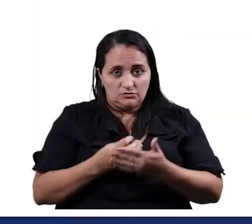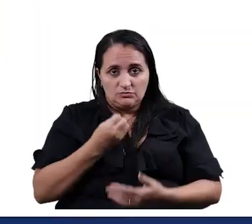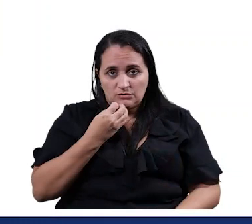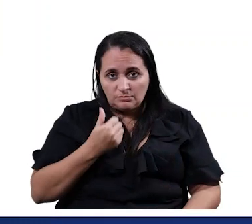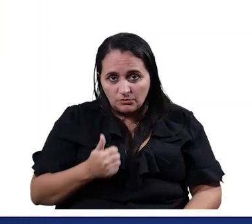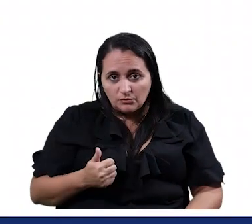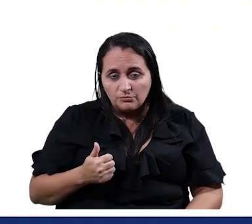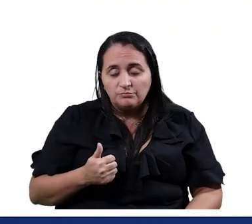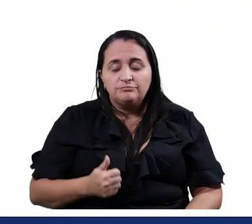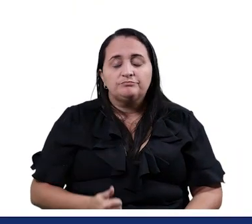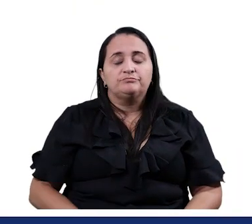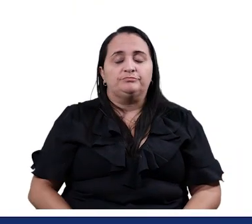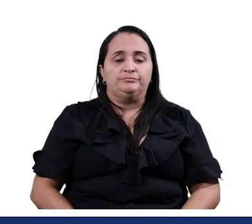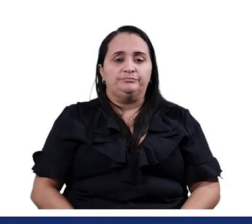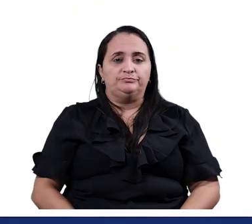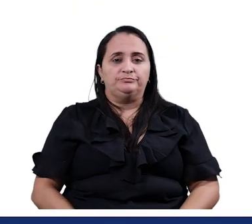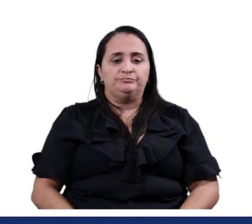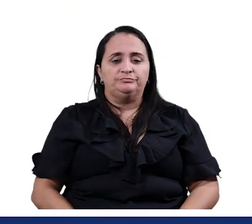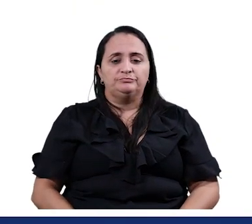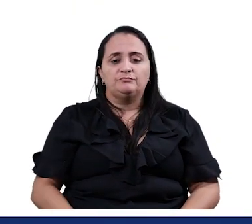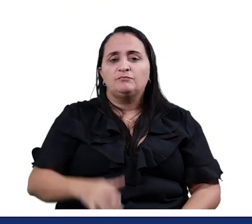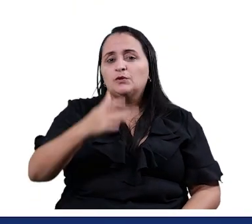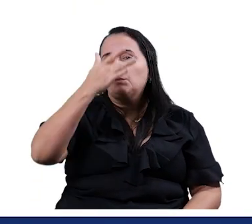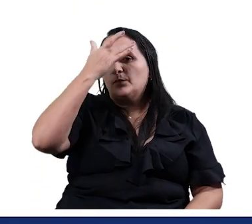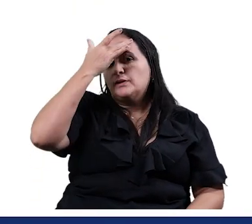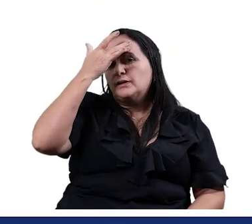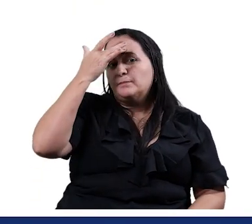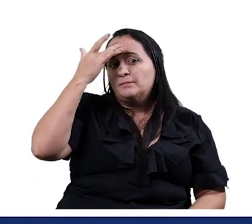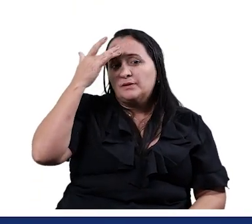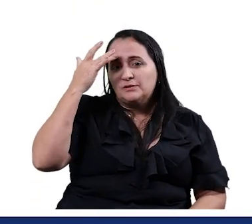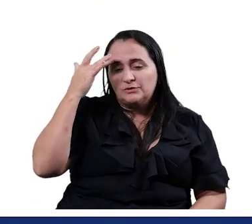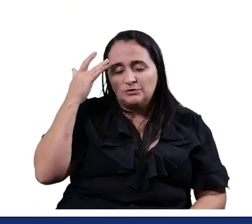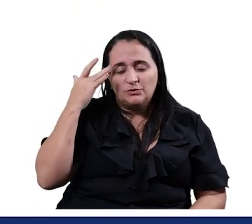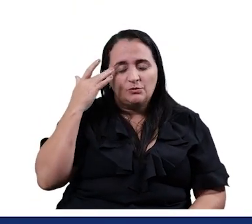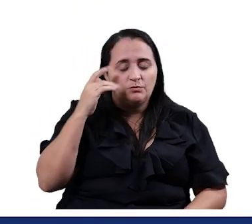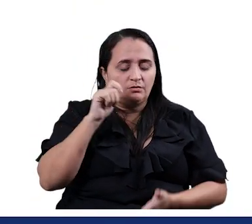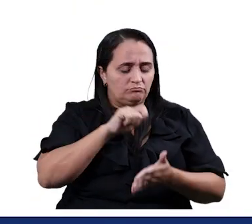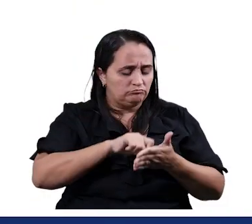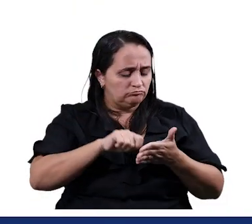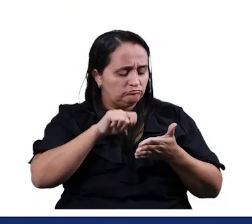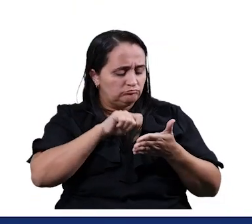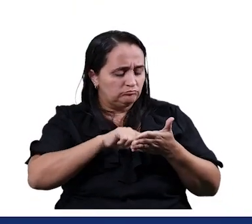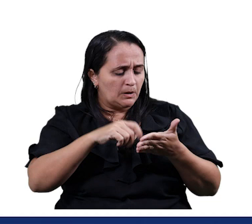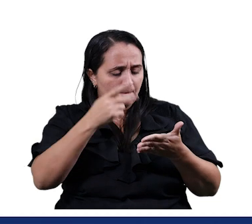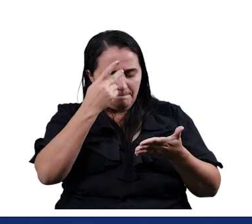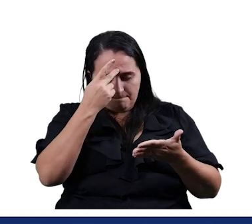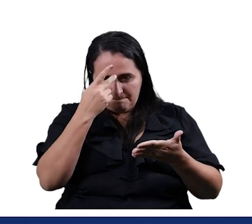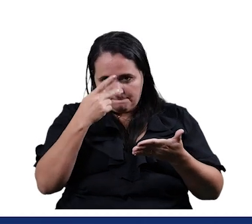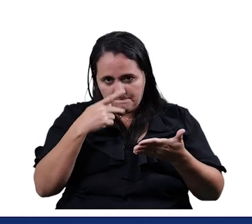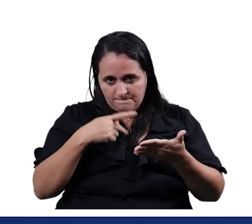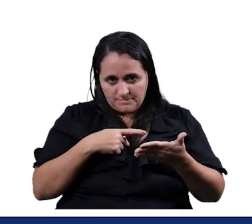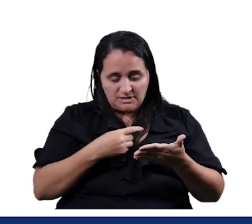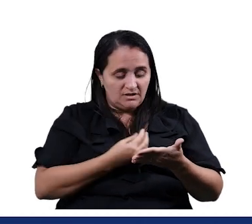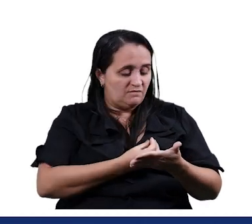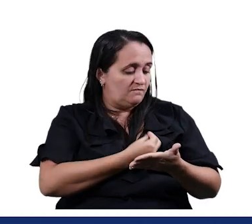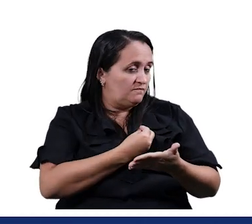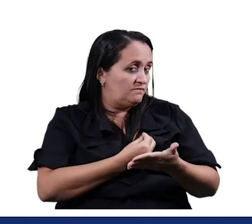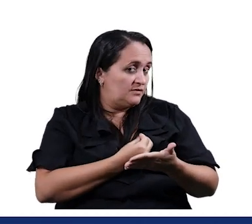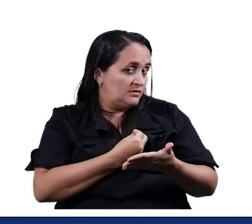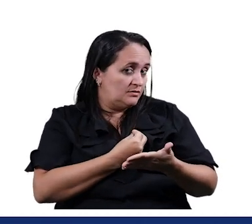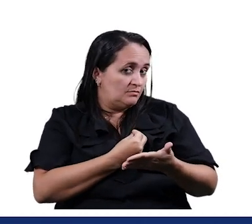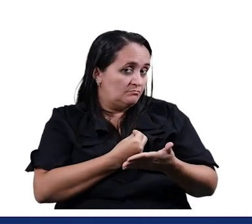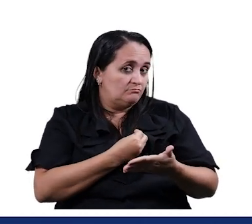bom? Quando a pessoa escreve sobre sua própria vida, o texto